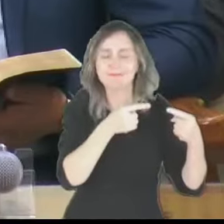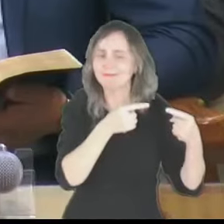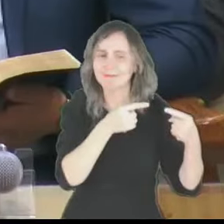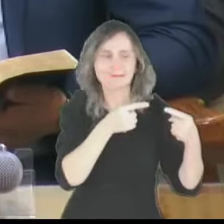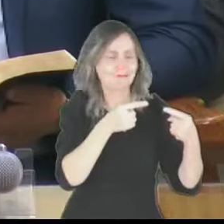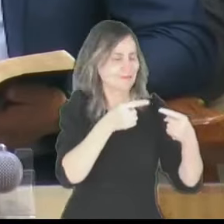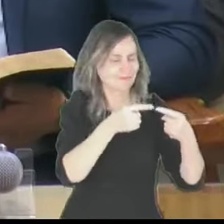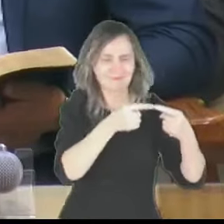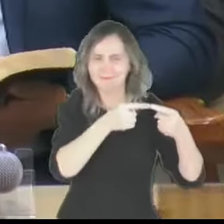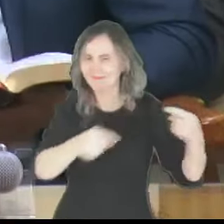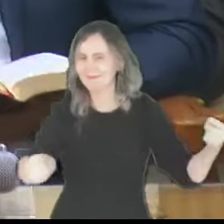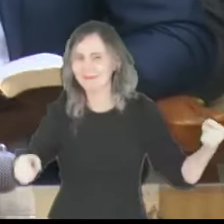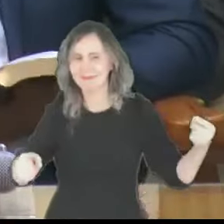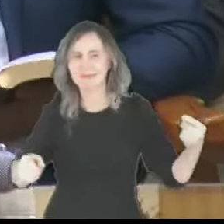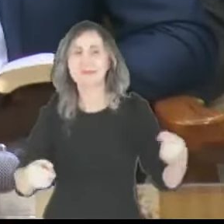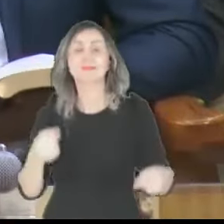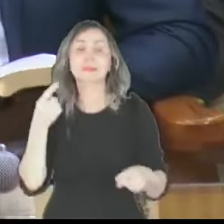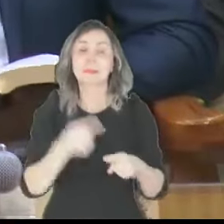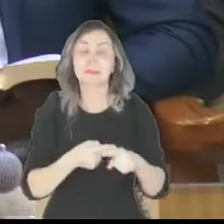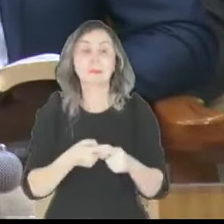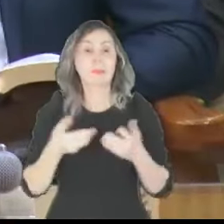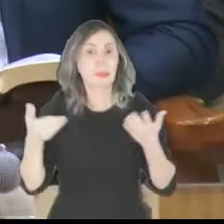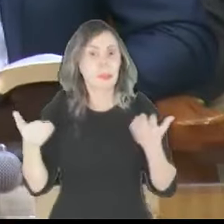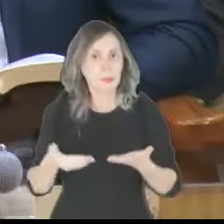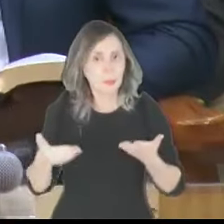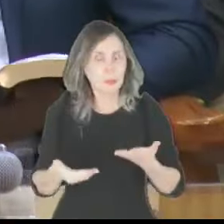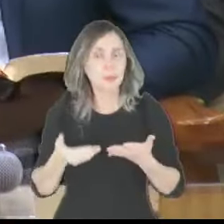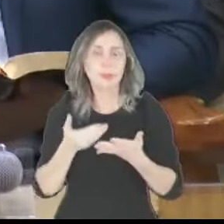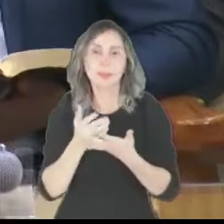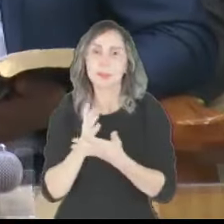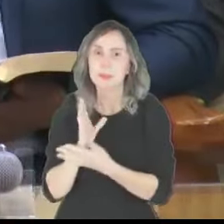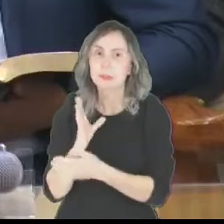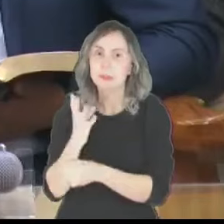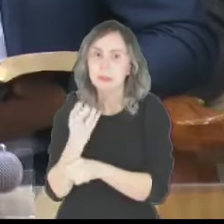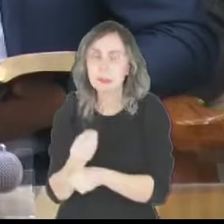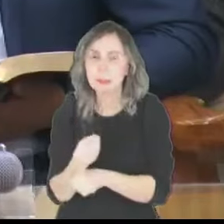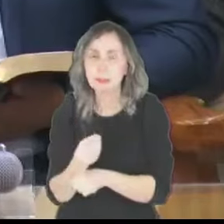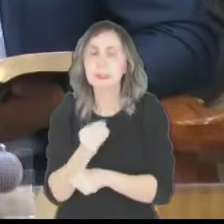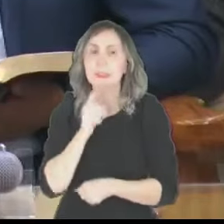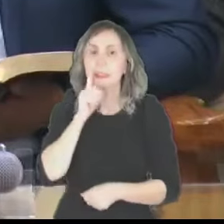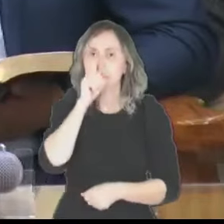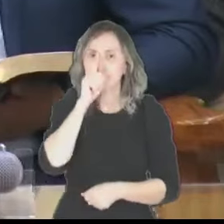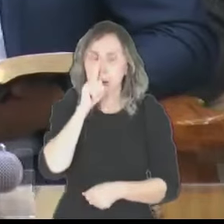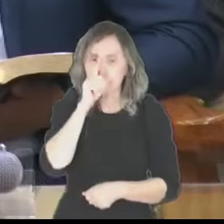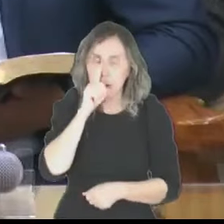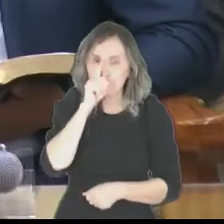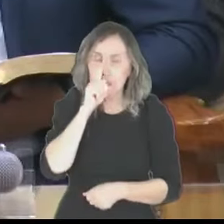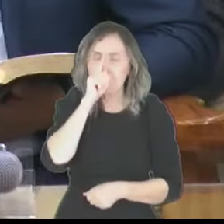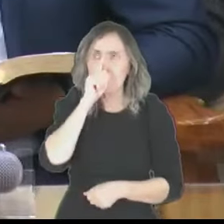Porque hoje a igreja Corre o risco De se afastar da cruz